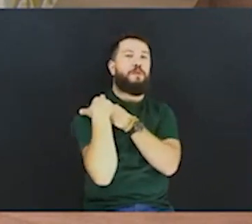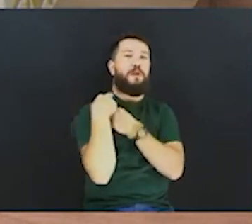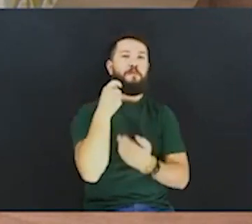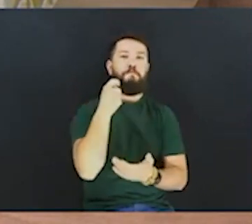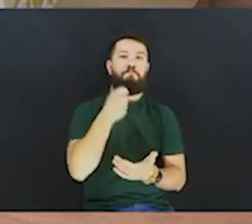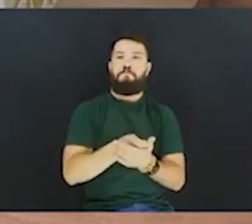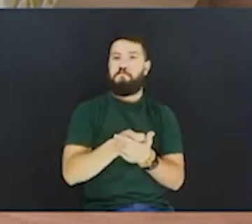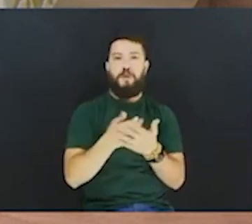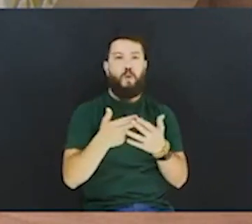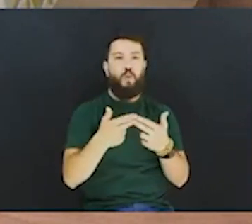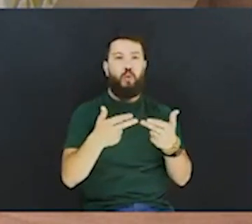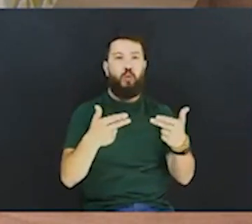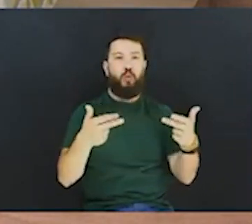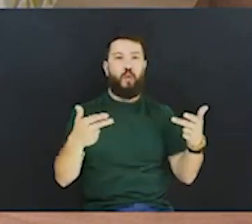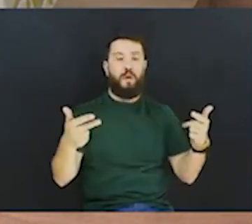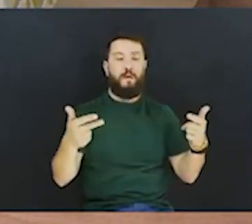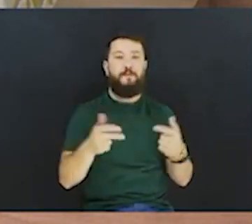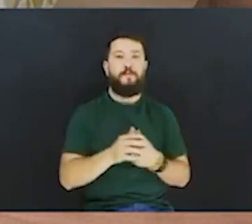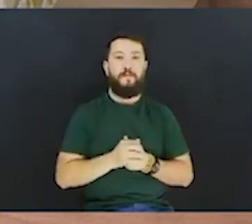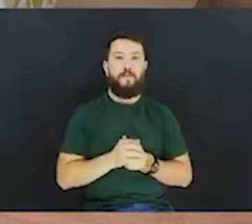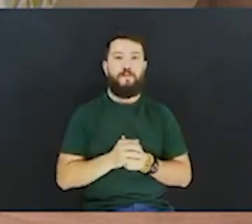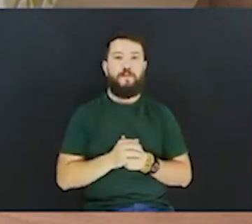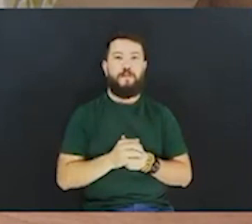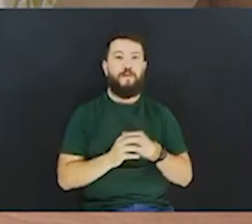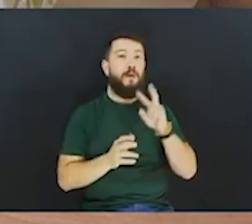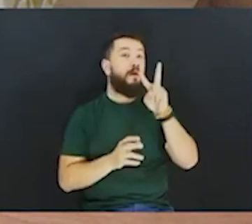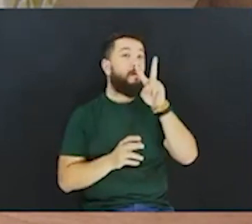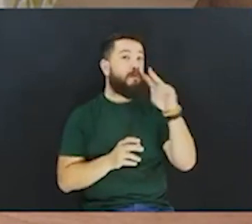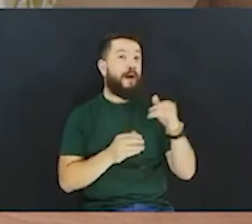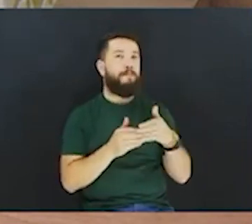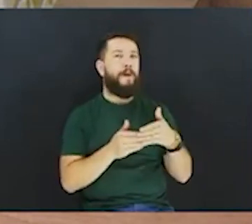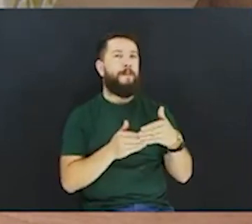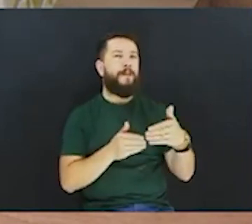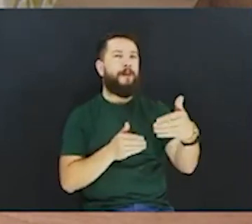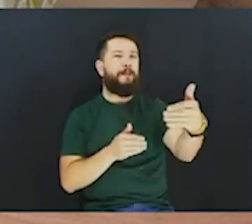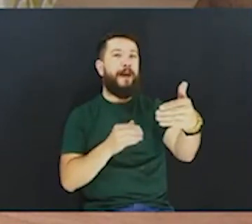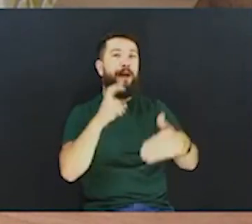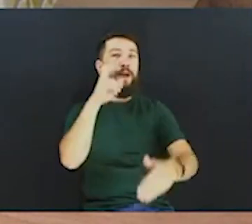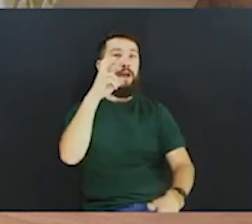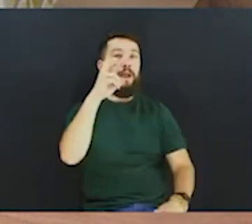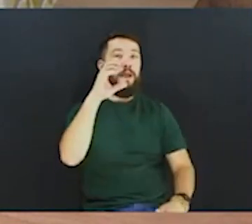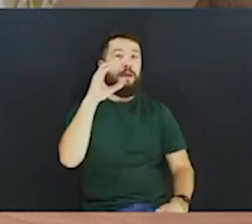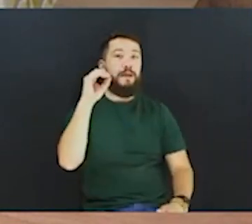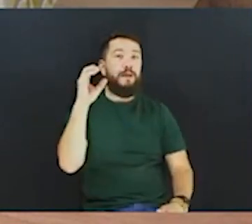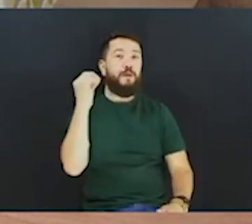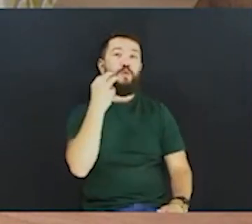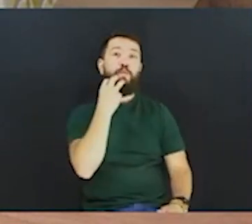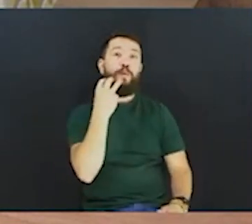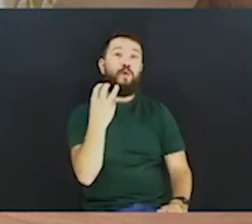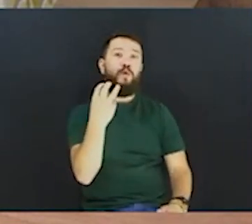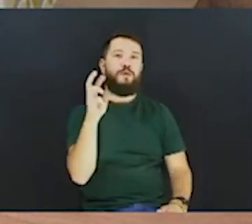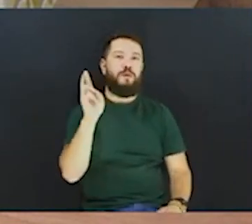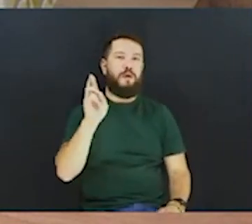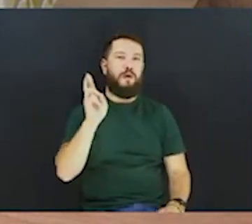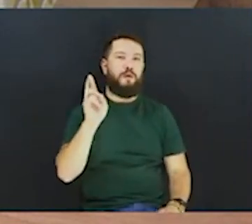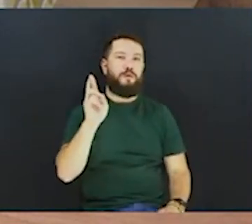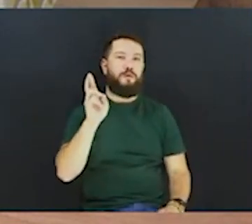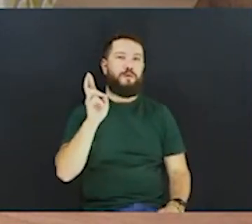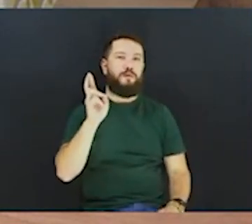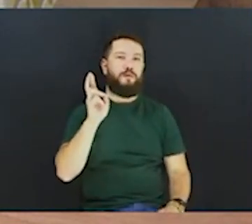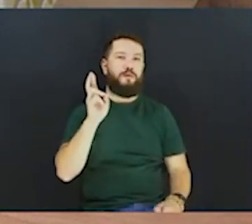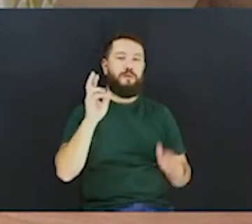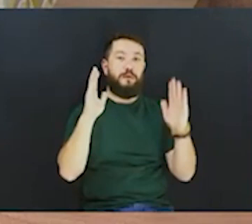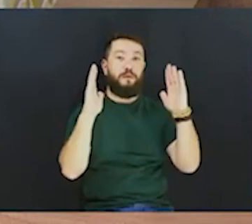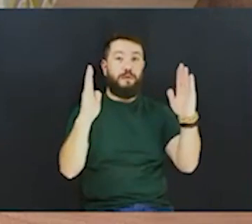um impacto de algo em torno de 500 milhões de reais só para o ano de 2024 o gasto com o pessoal em 2024